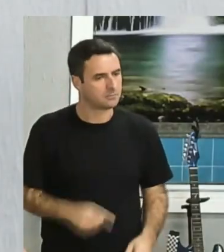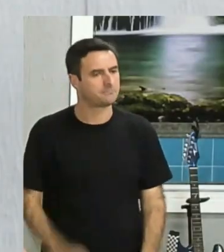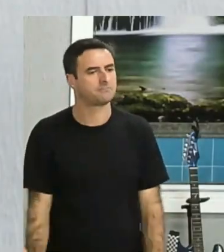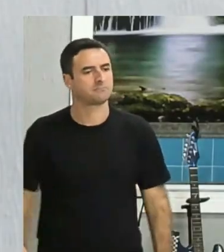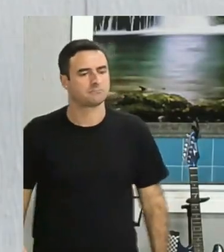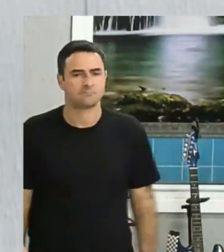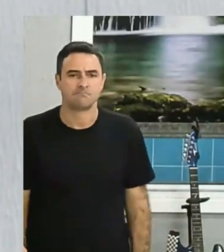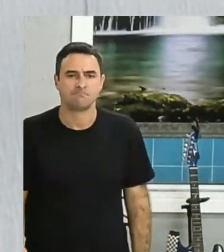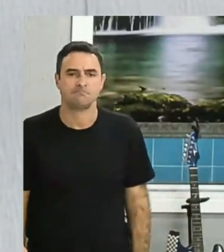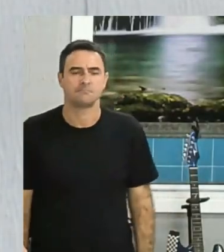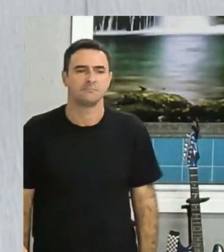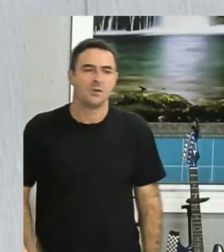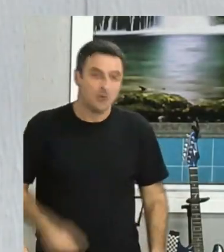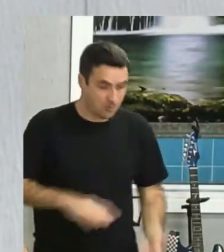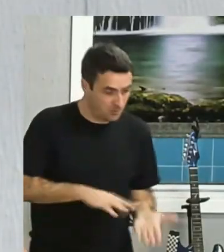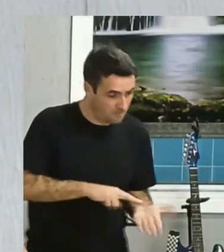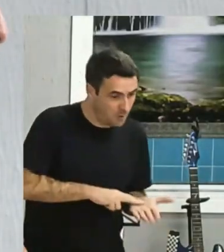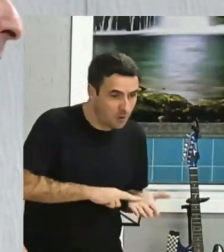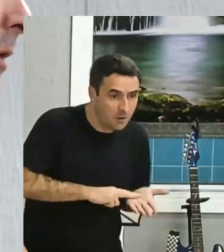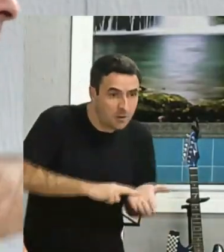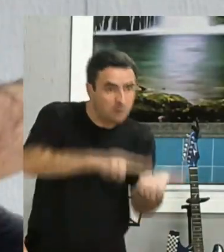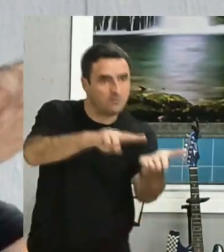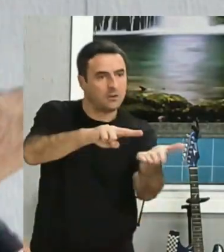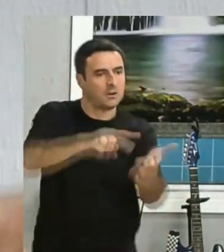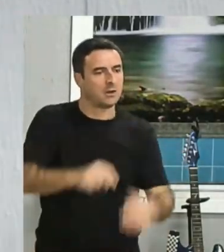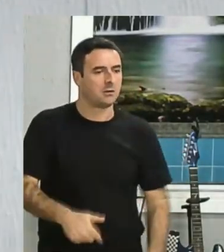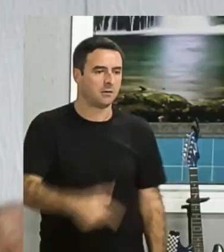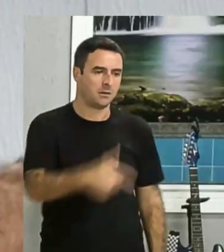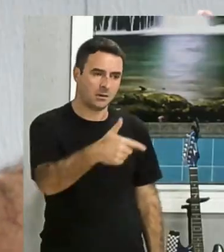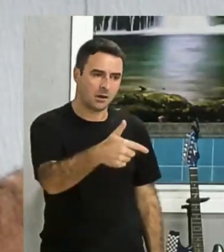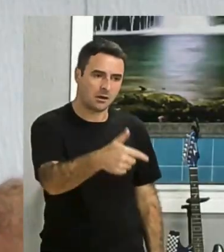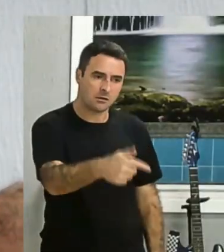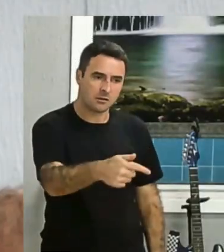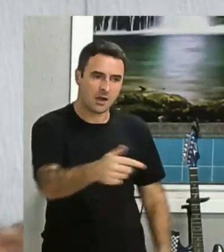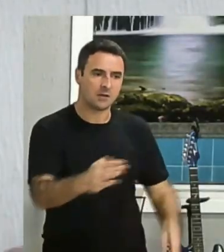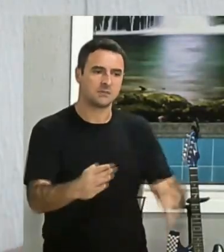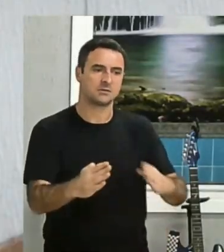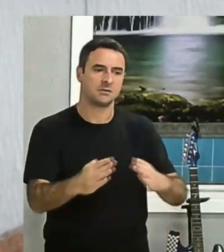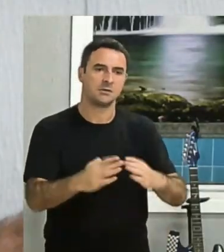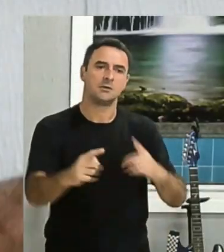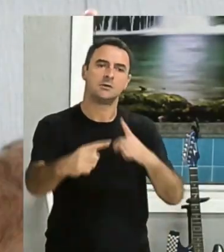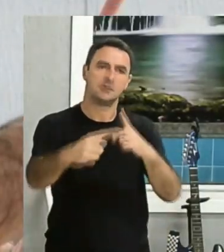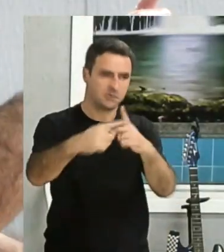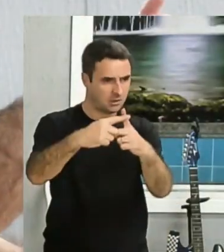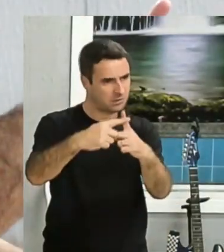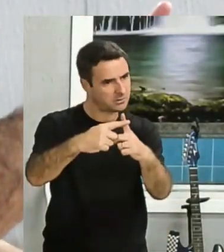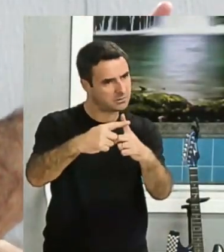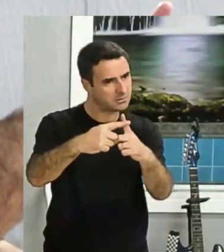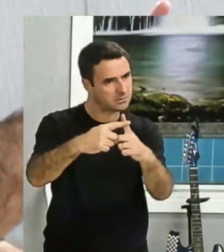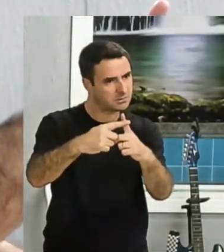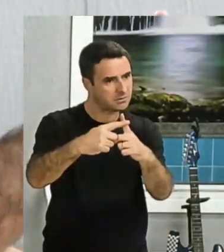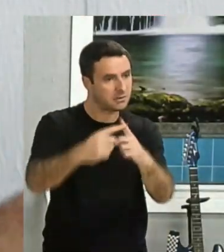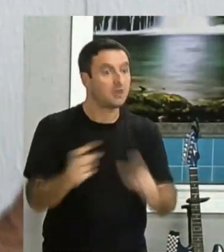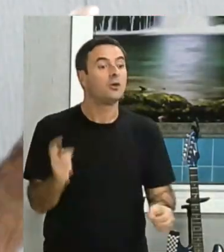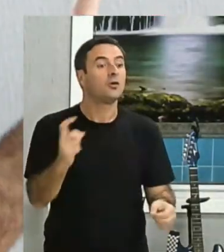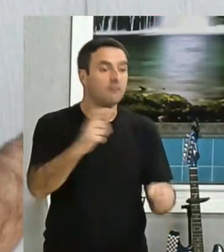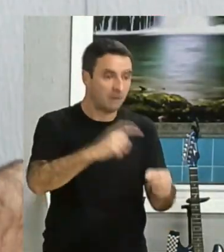E manda as 7 igrejas. Aí eu vou pedir para a irmã voltar lá naquele mapa